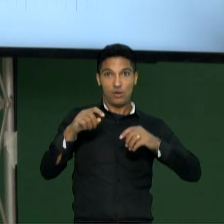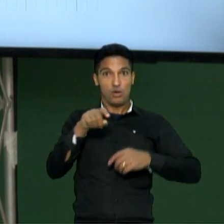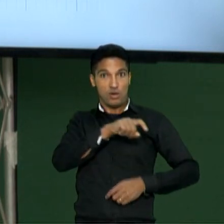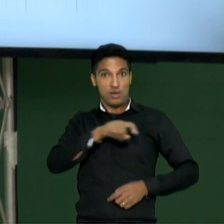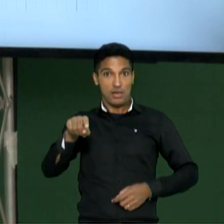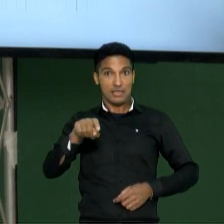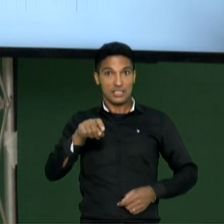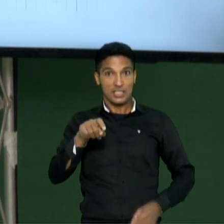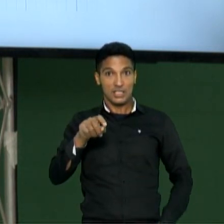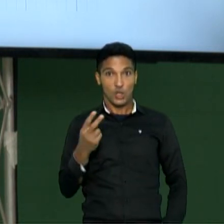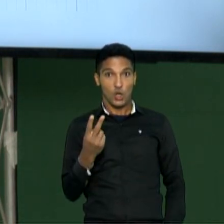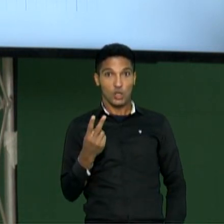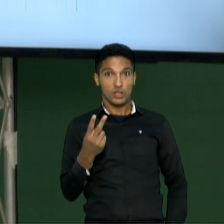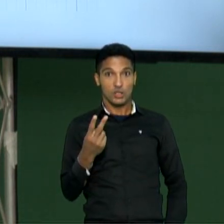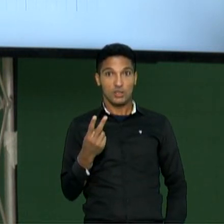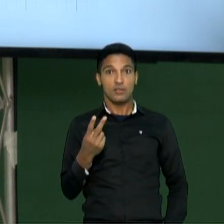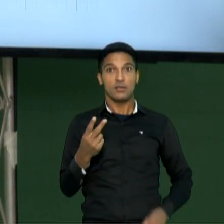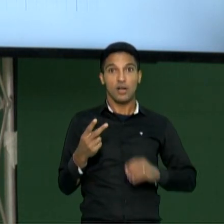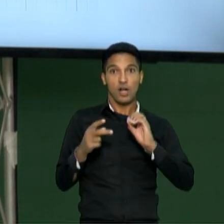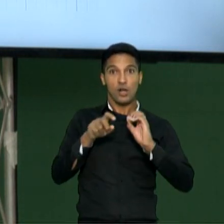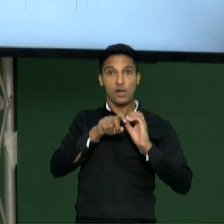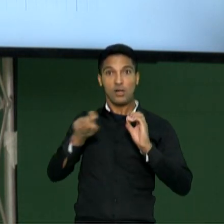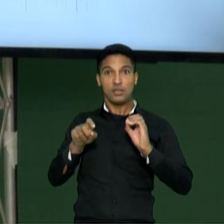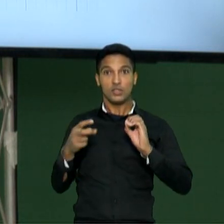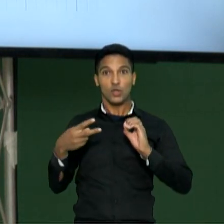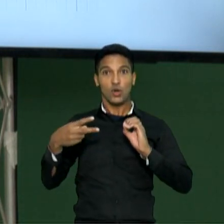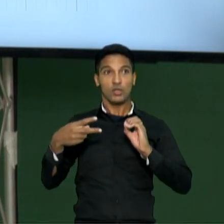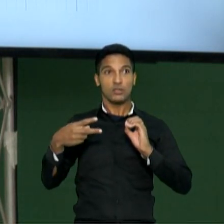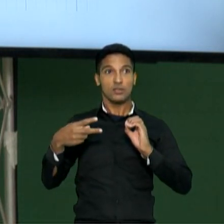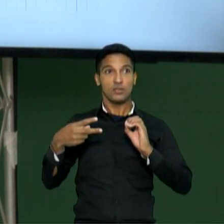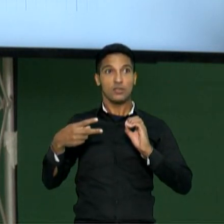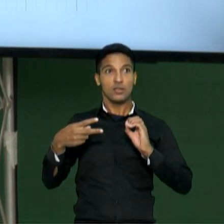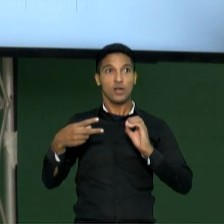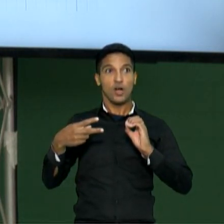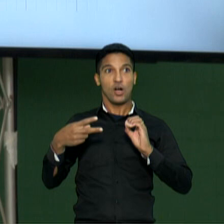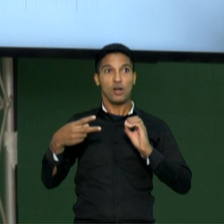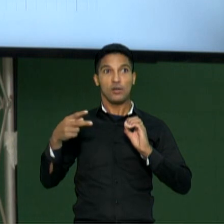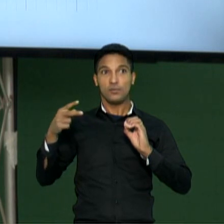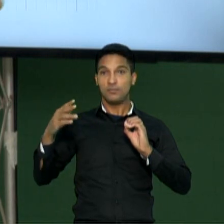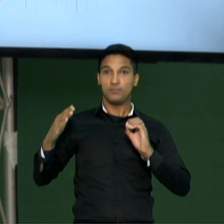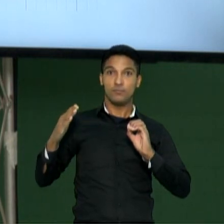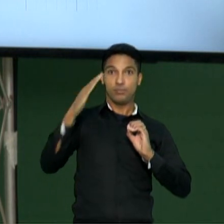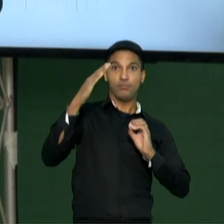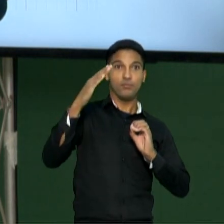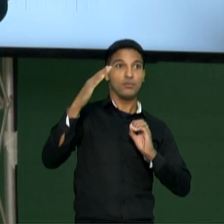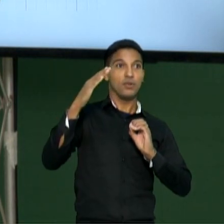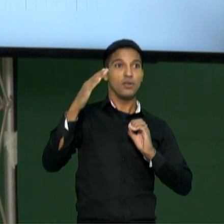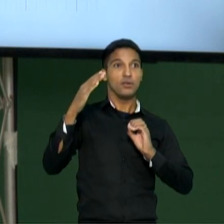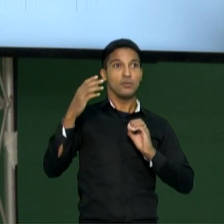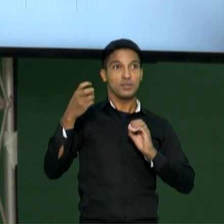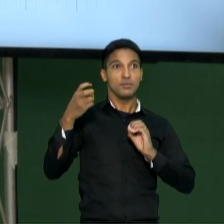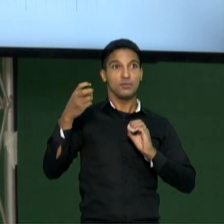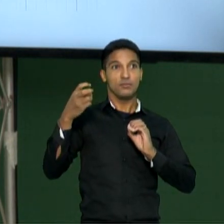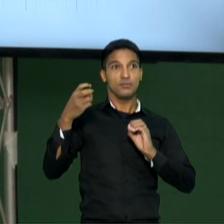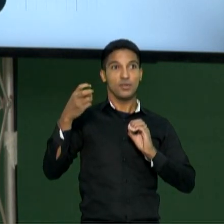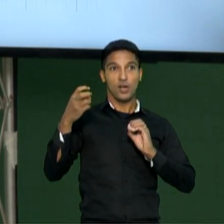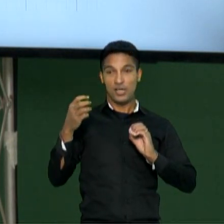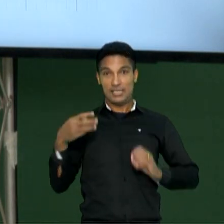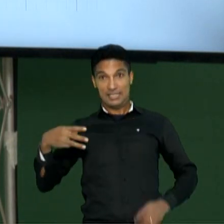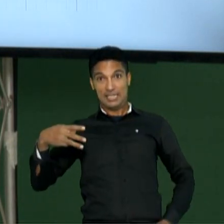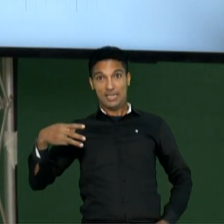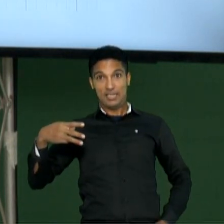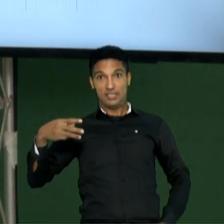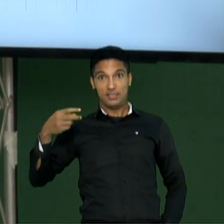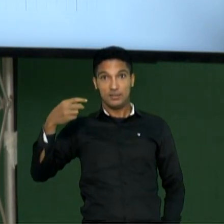Brincando de batalha naval, você chega lá naquele pontinho, né? E por fim, 3 e 2. O 3 está aqui, o 2 está